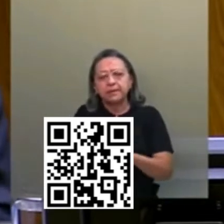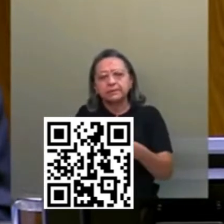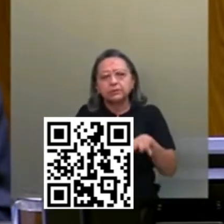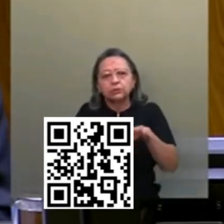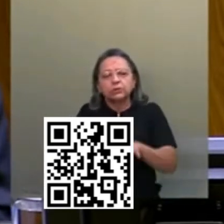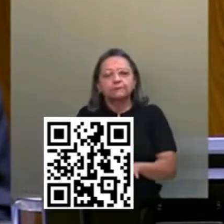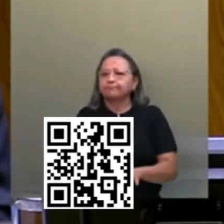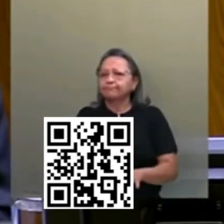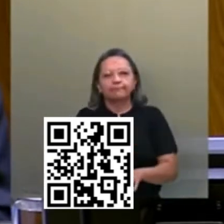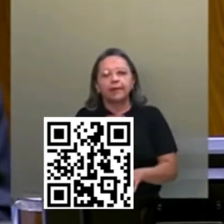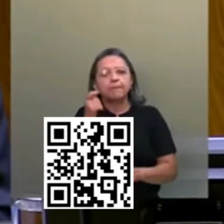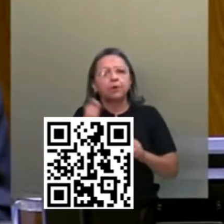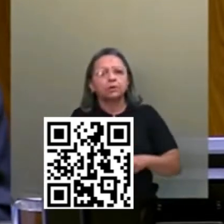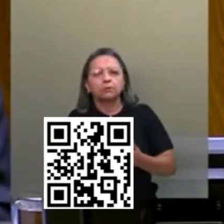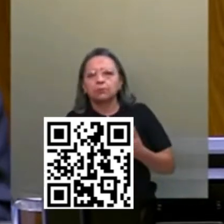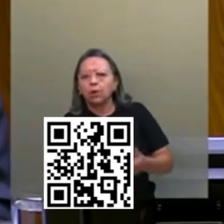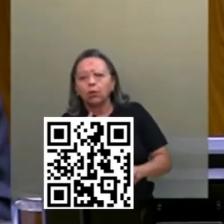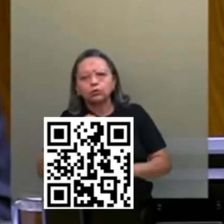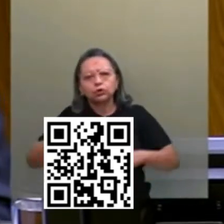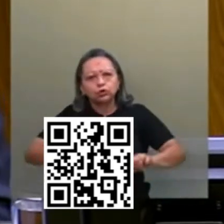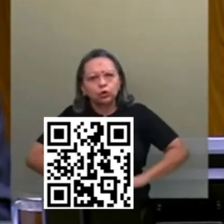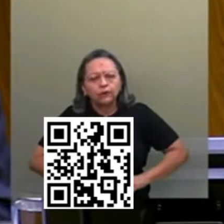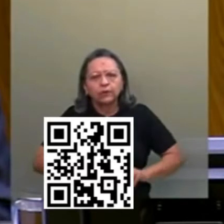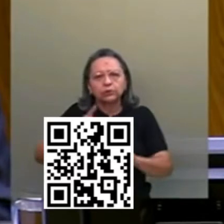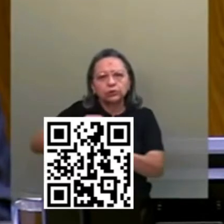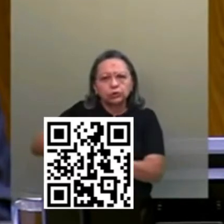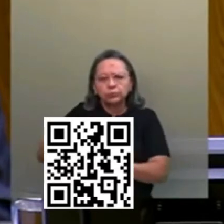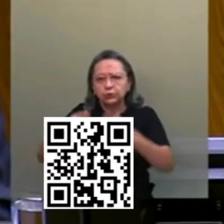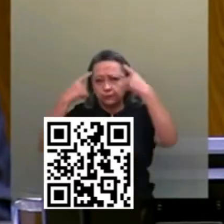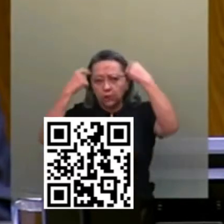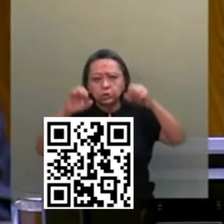maneira alguma, sofrer qualquer tipo de violência